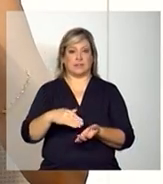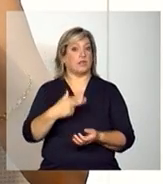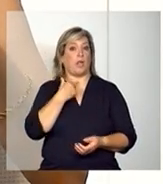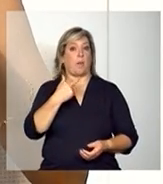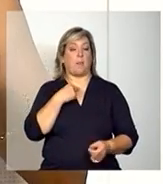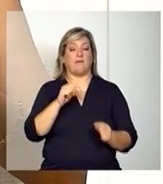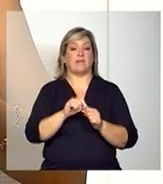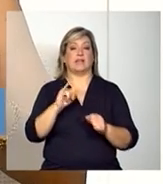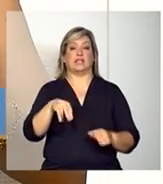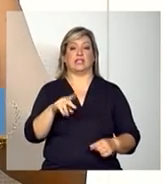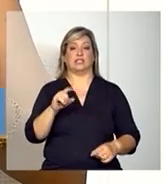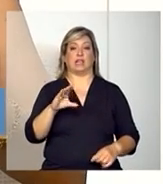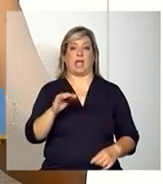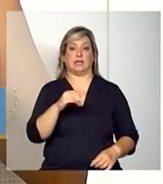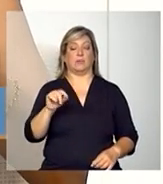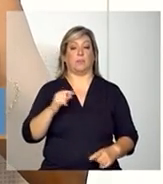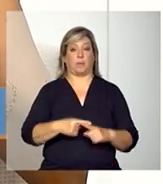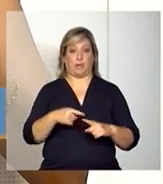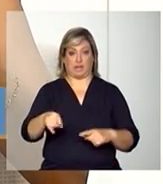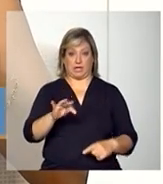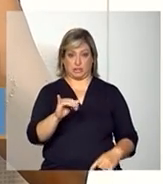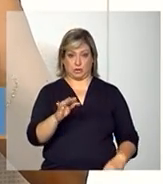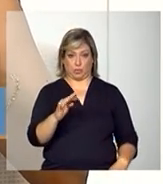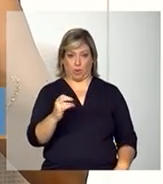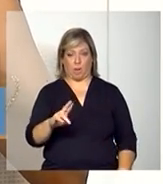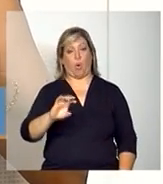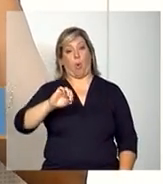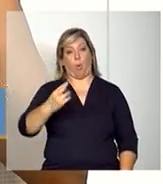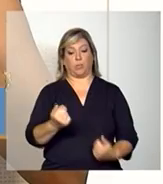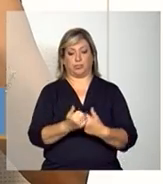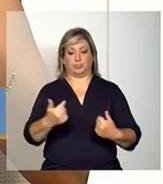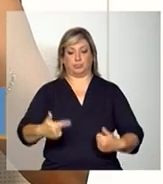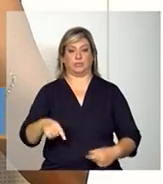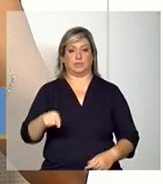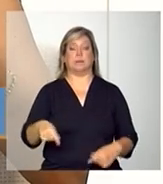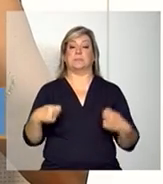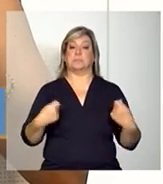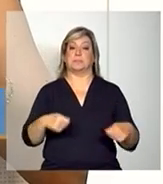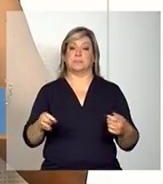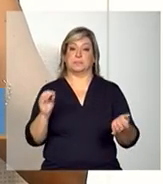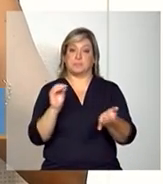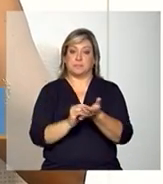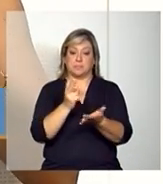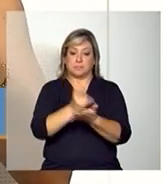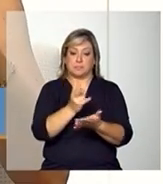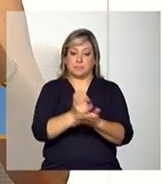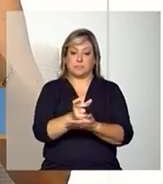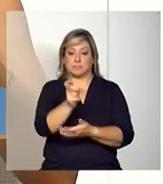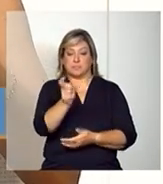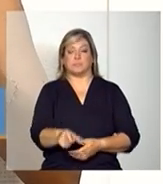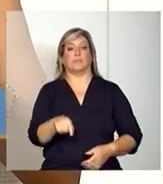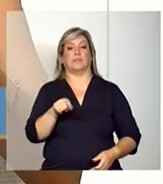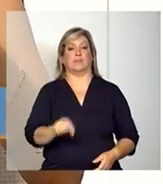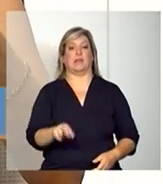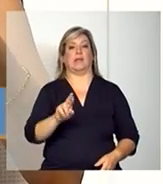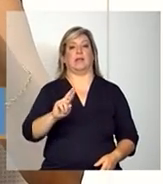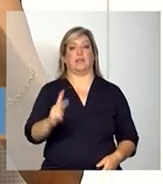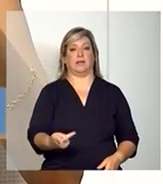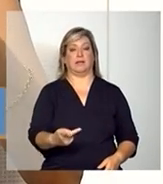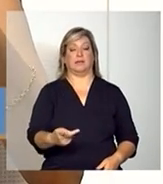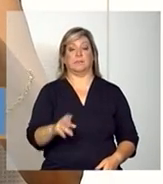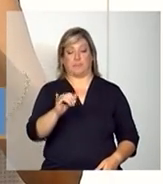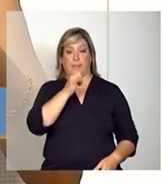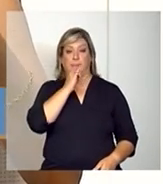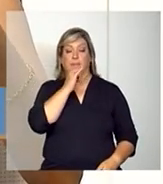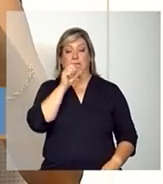titular e o administrador adjunto devem estar cadastrado na mesma aba de Recursos Humanos Então o que significa se eu sou